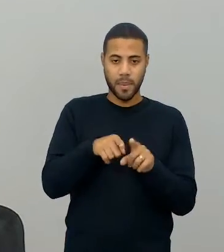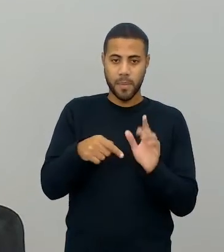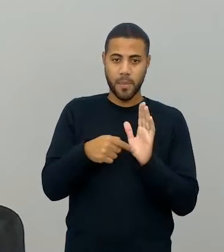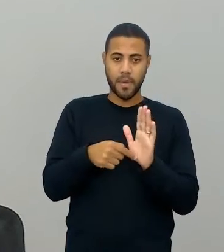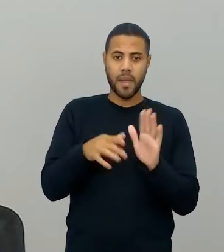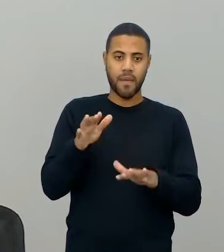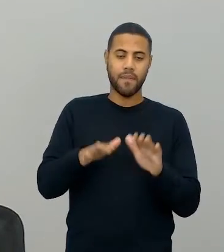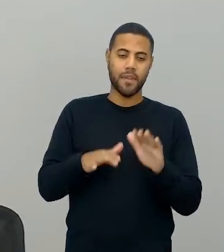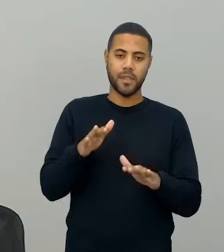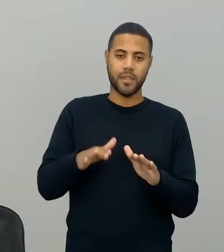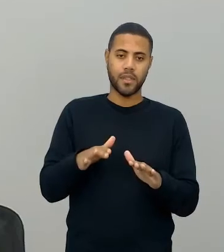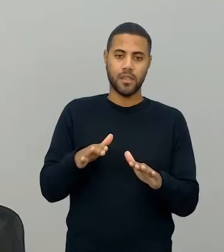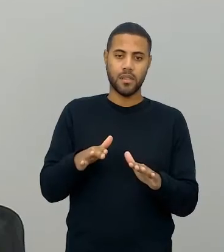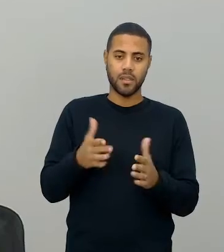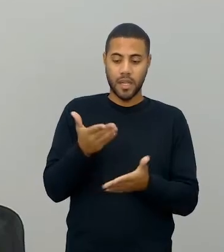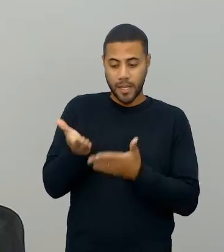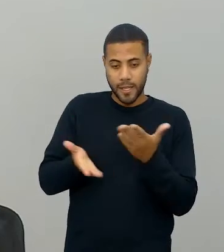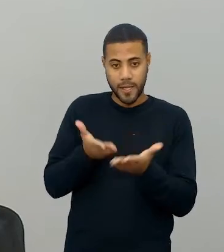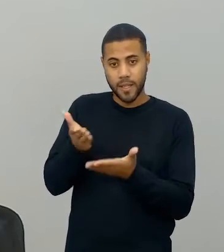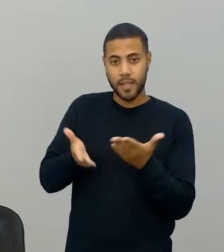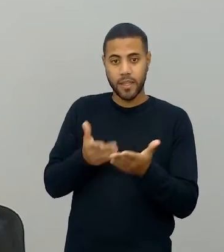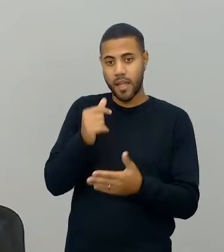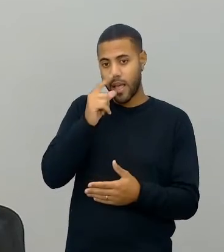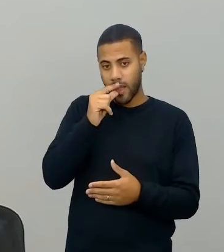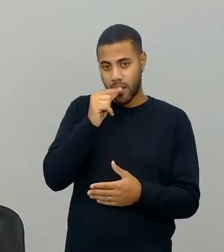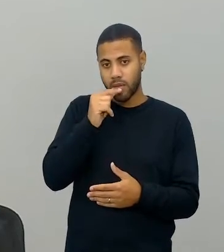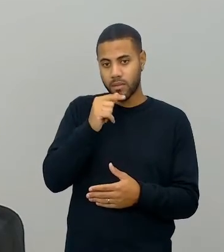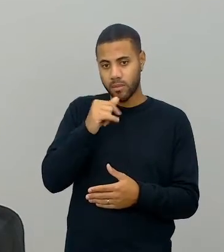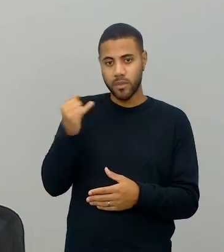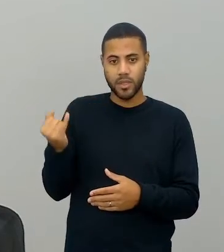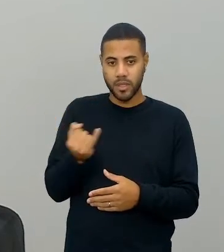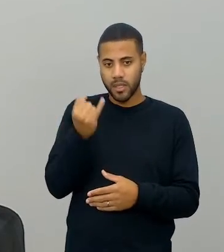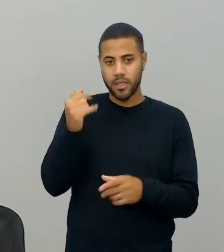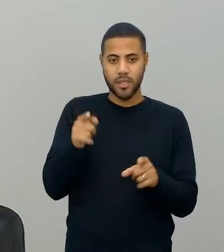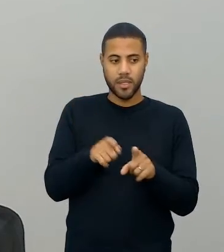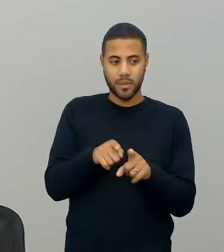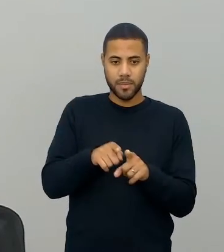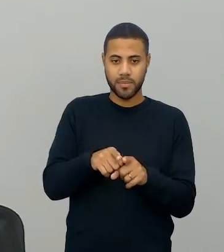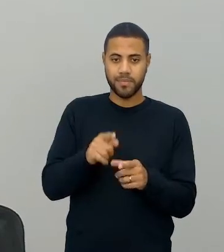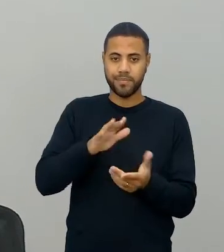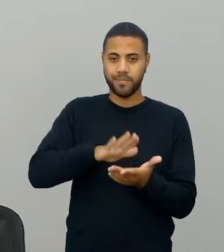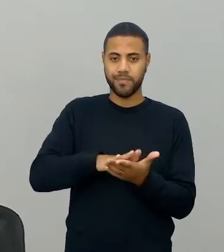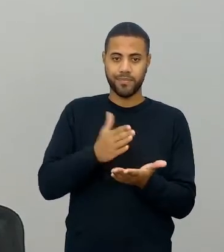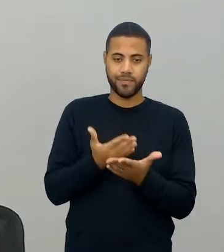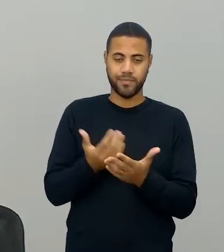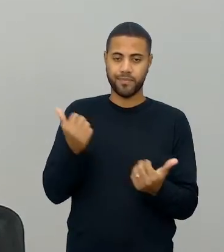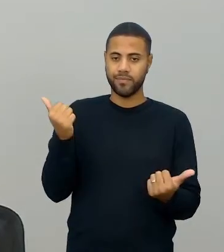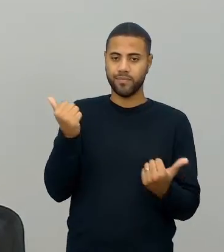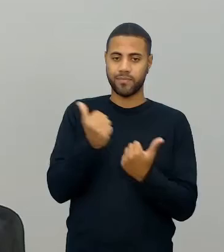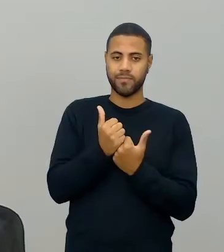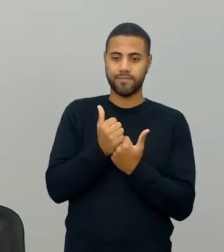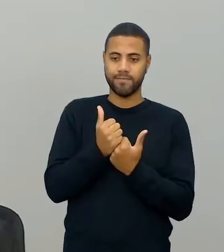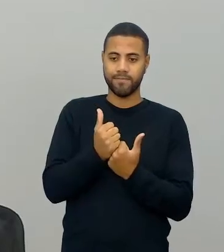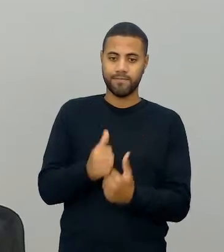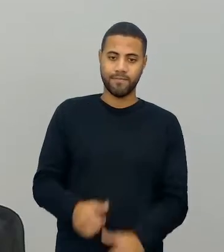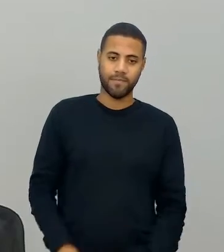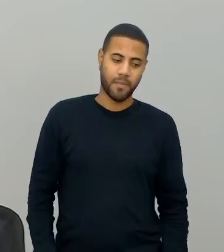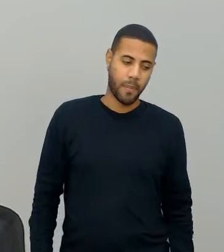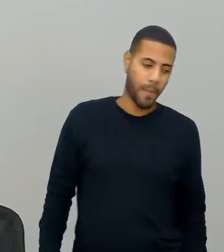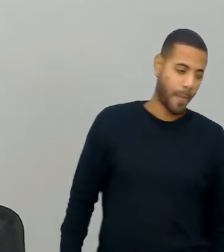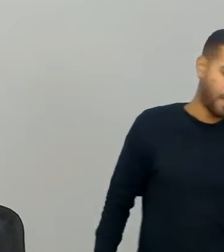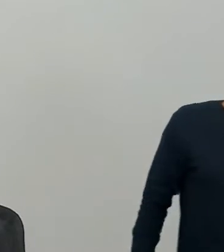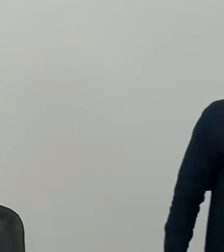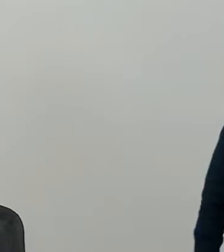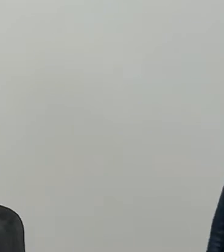uma forma de tratar essa própria água para a sua própria reutilização. Então, tem algumas empresas que fazem realmente